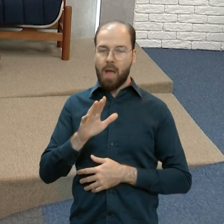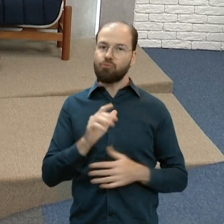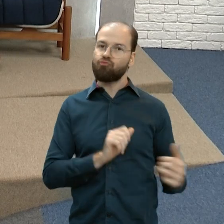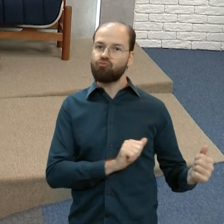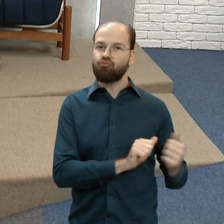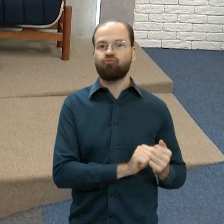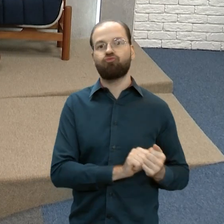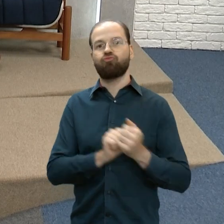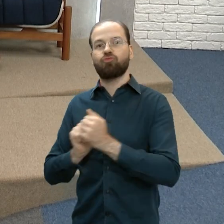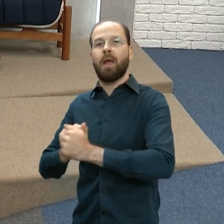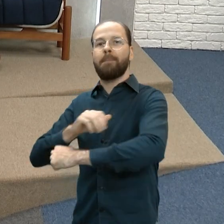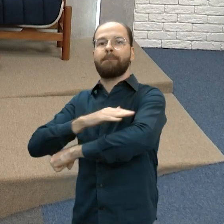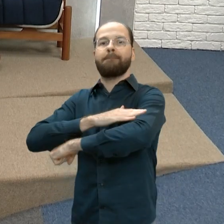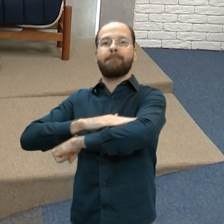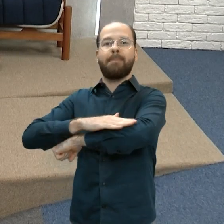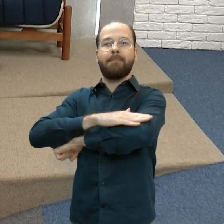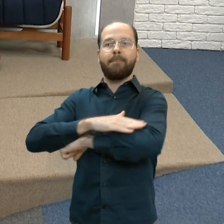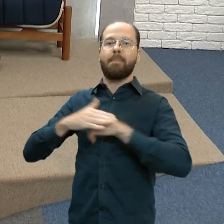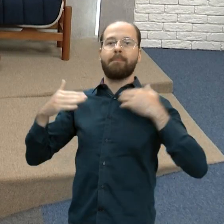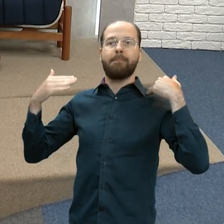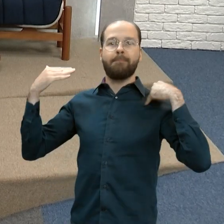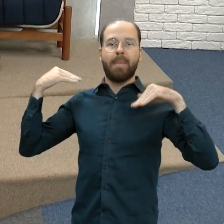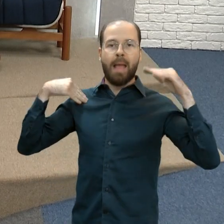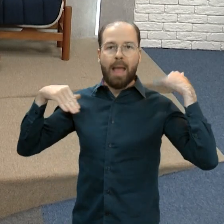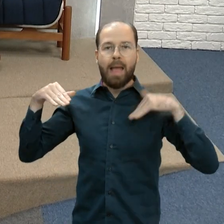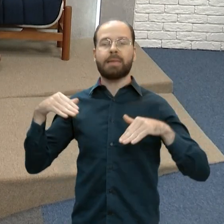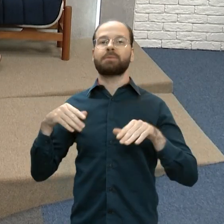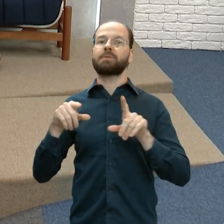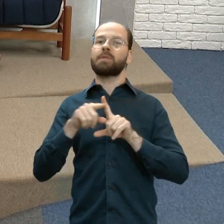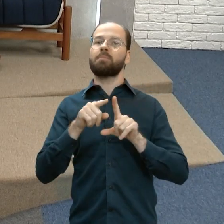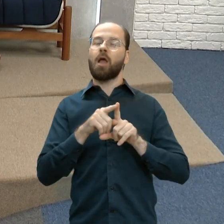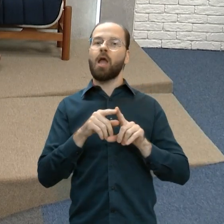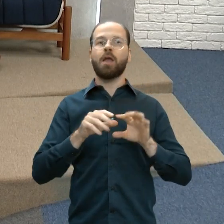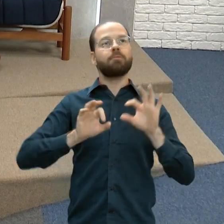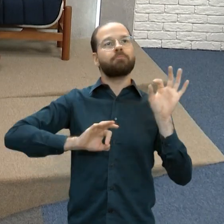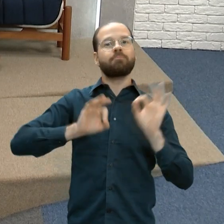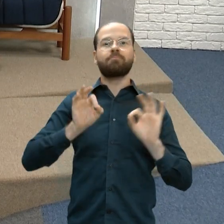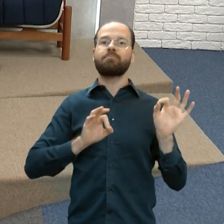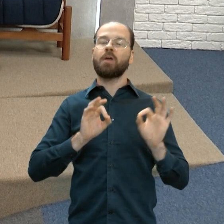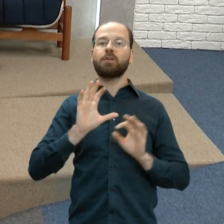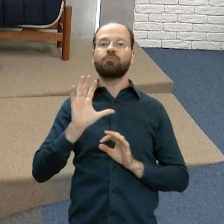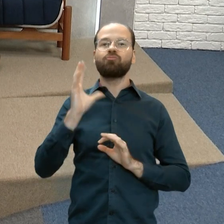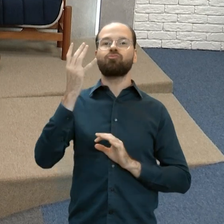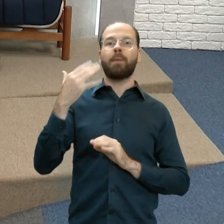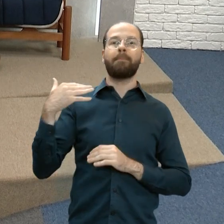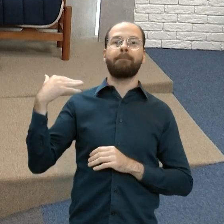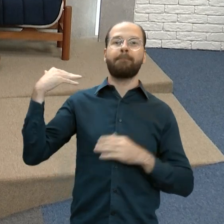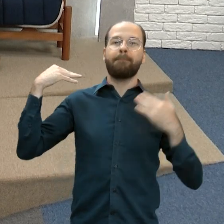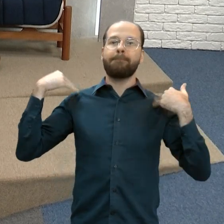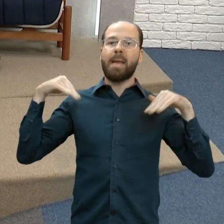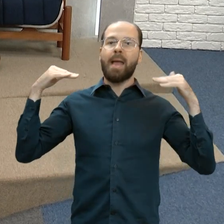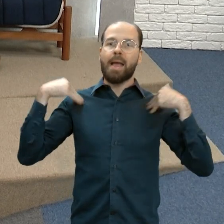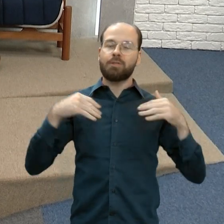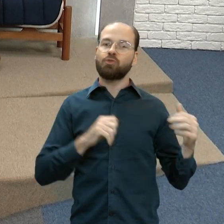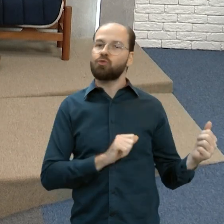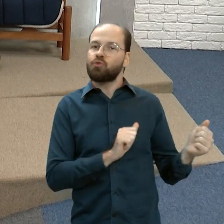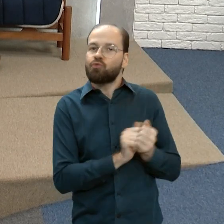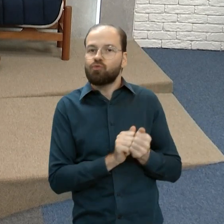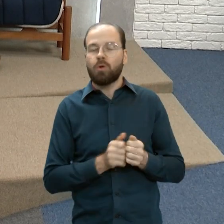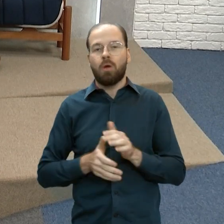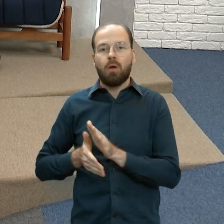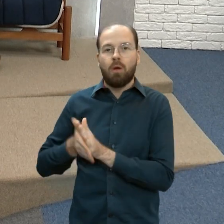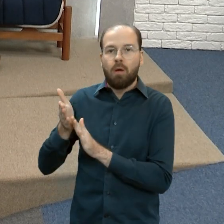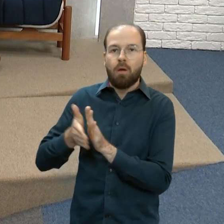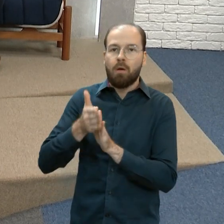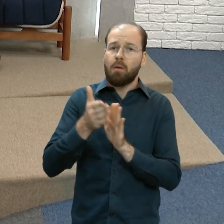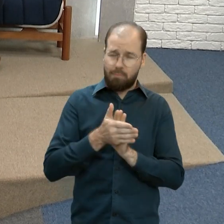parque, uma programação assim que talvez está bem distante daquilo que a gente queria possibilitar aos nossos filhos.